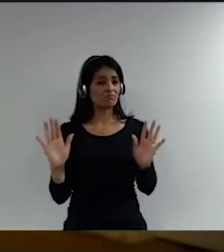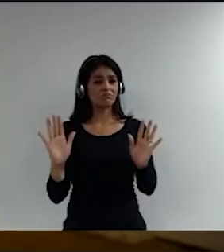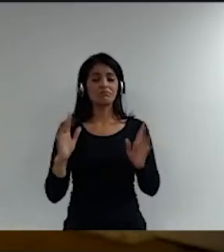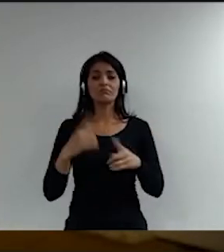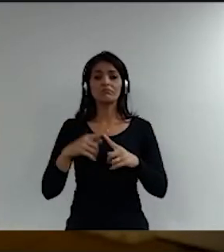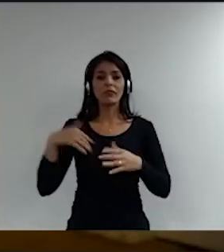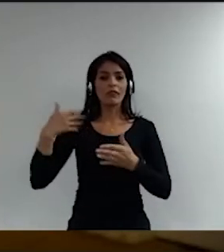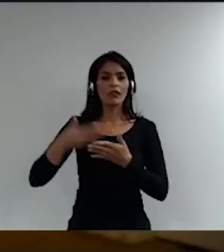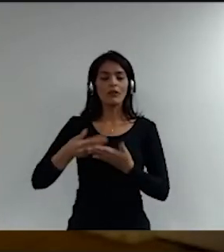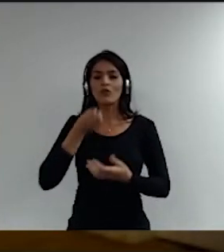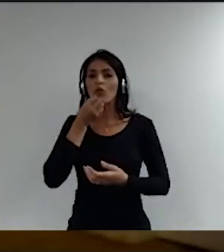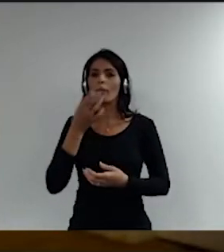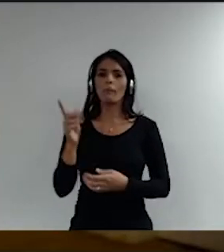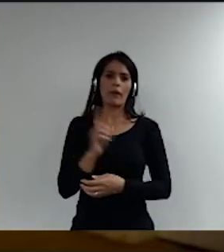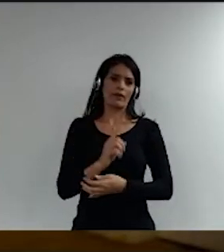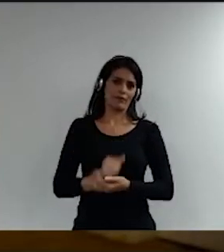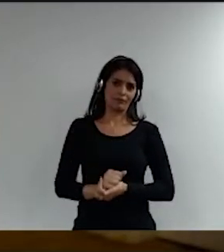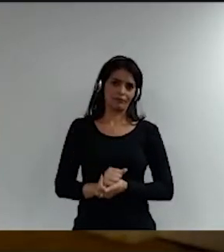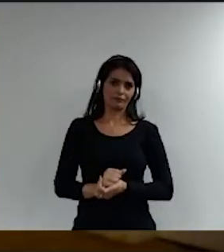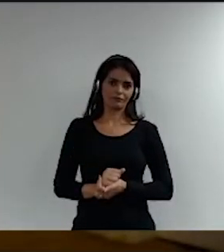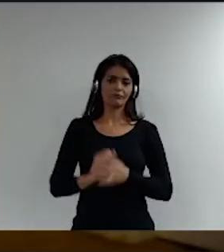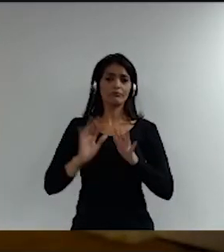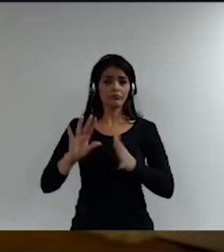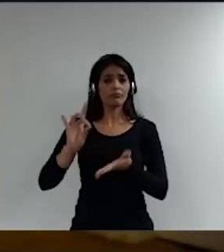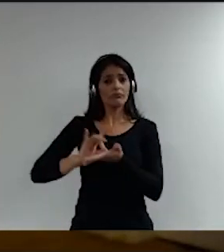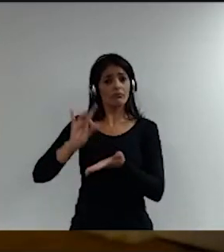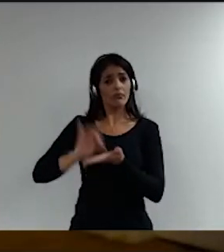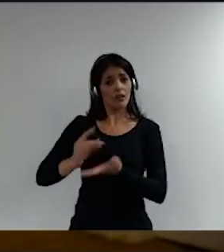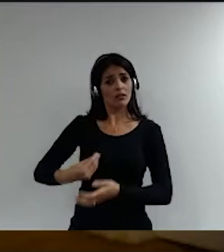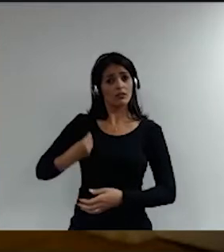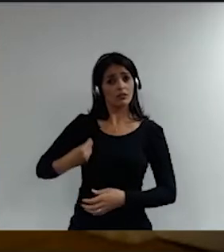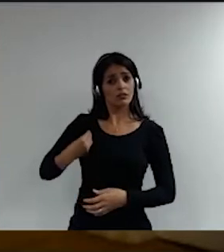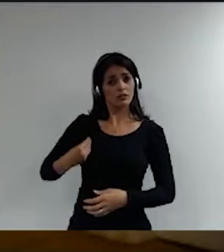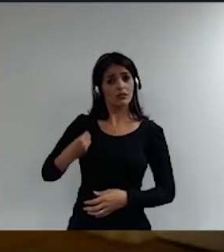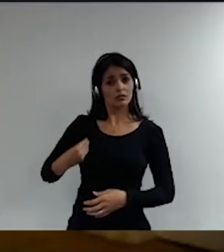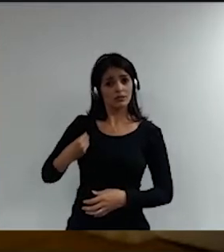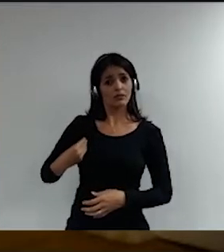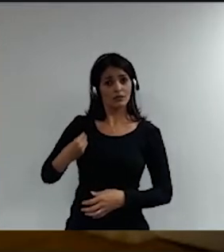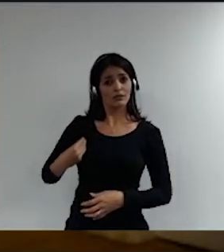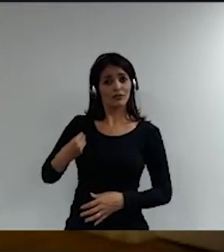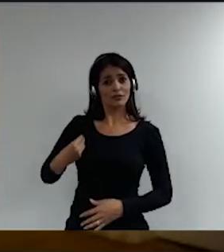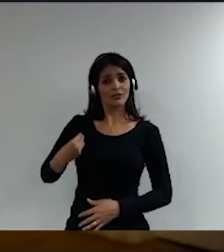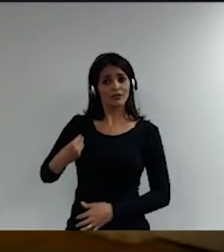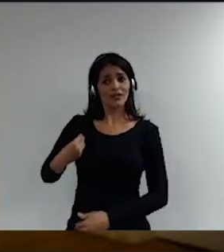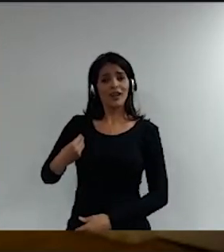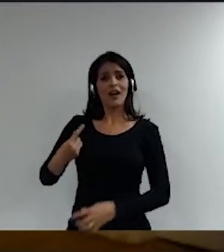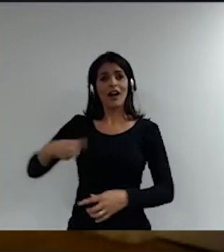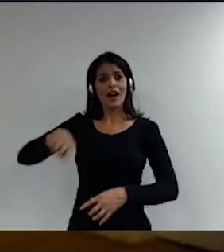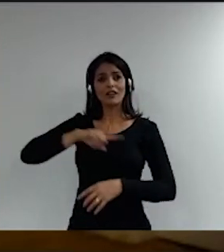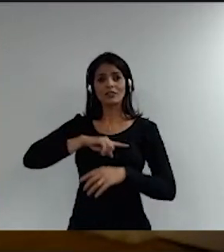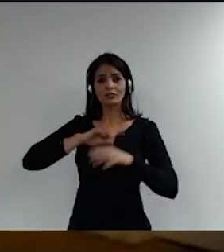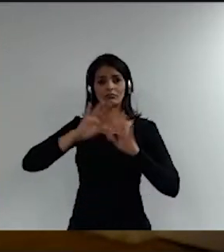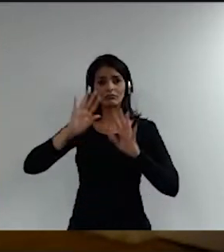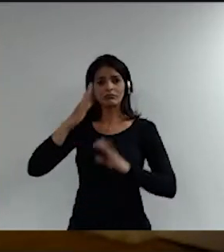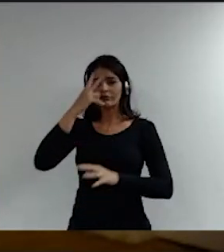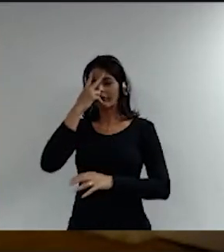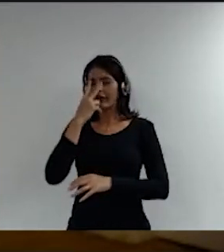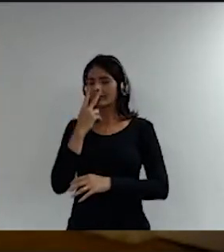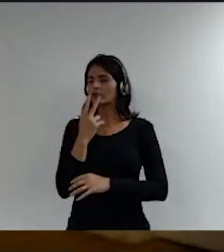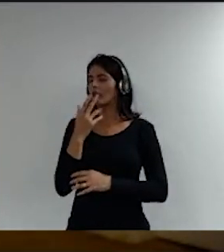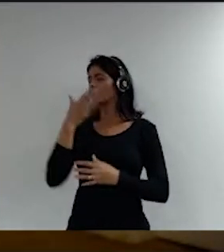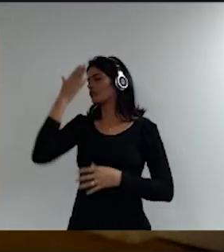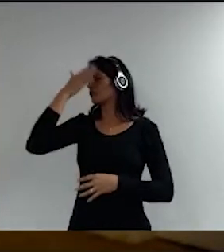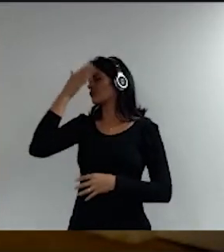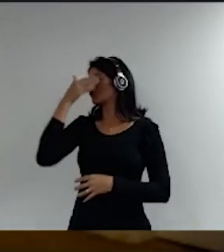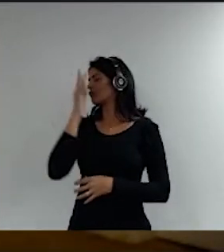foi tão bem apreciada. Essa realidade existe e a gente não pode fechar os olhos para ela. Nós